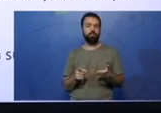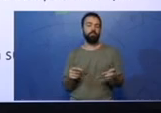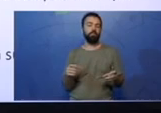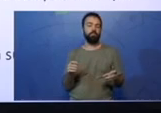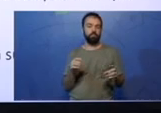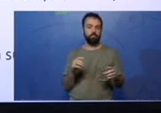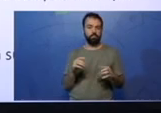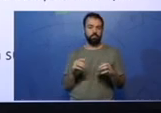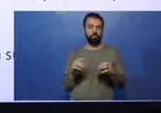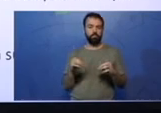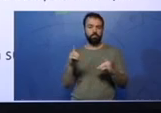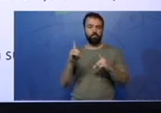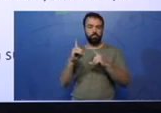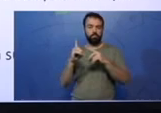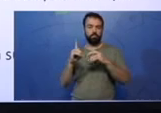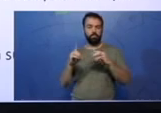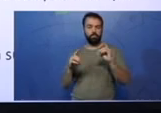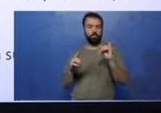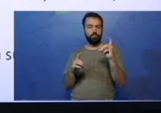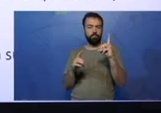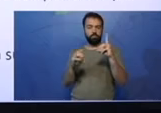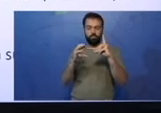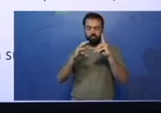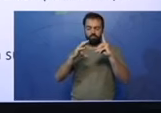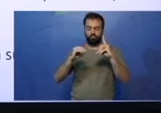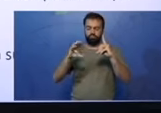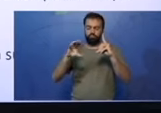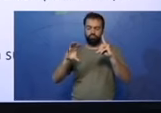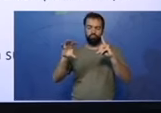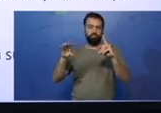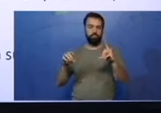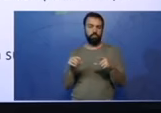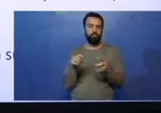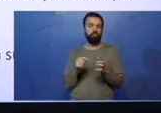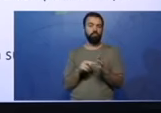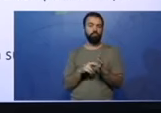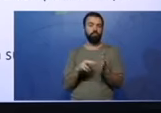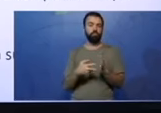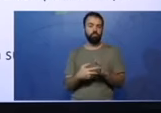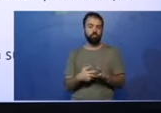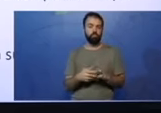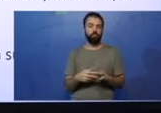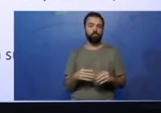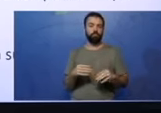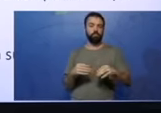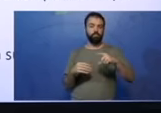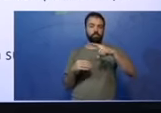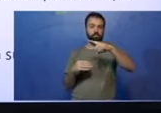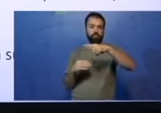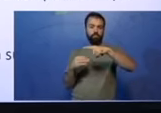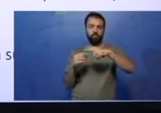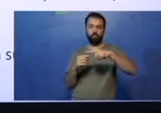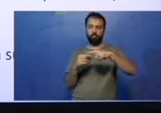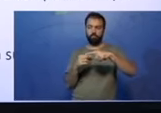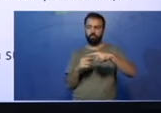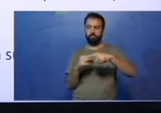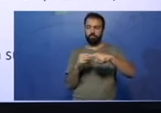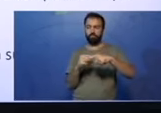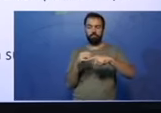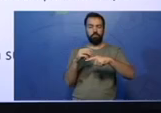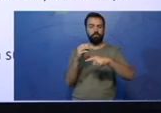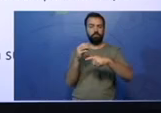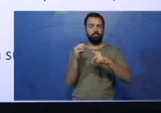o volume dessa substância. Para a gente determinar o ponto de fusão e ebulição é muito simples, basta a